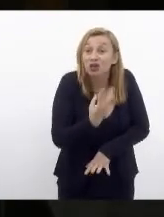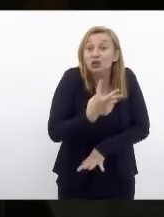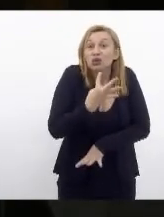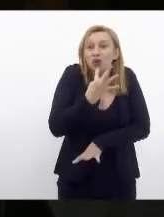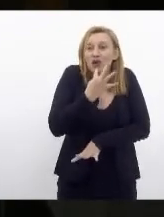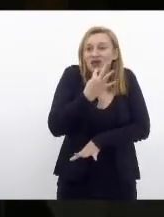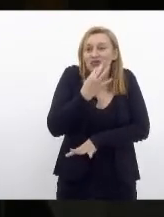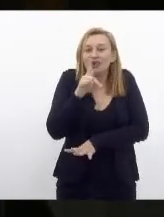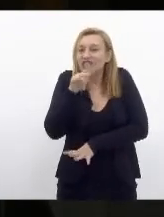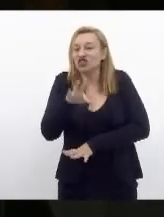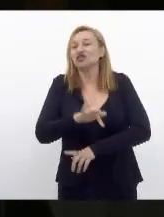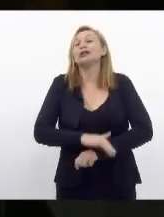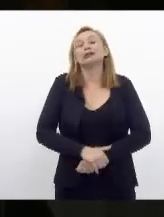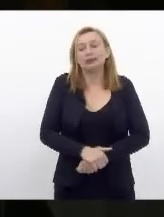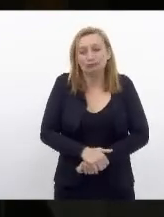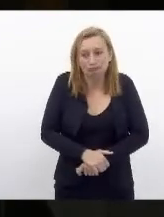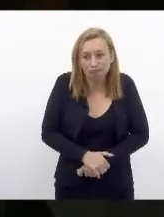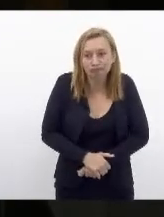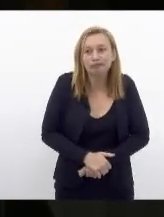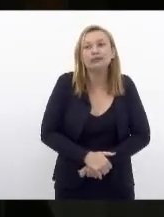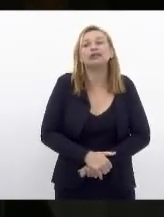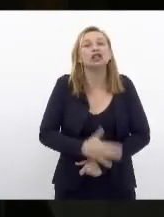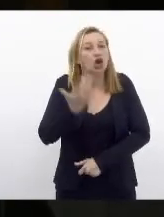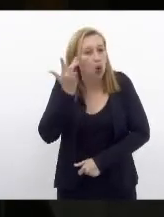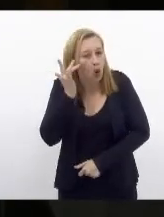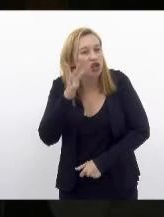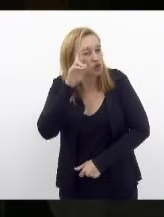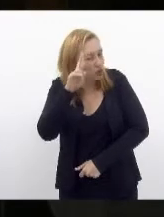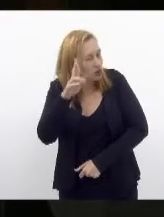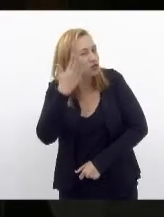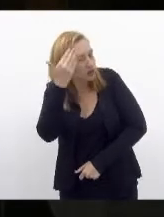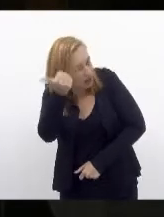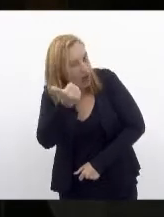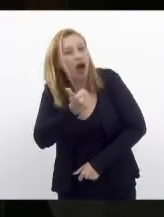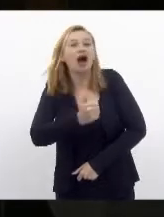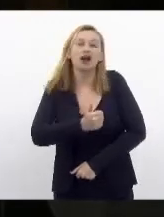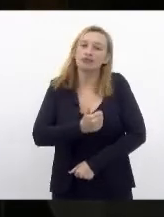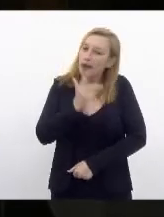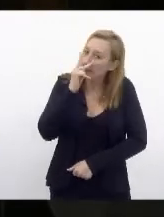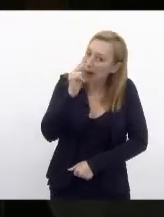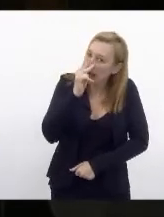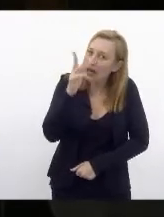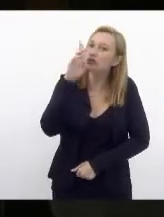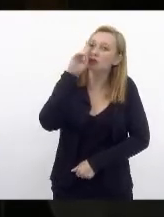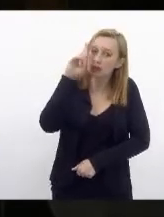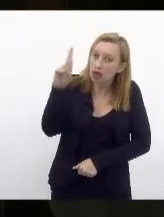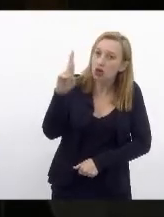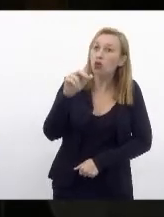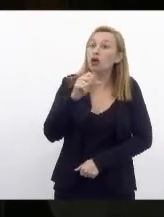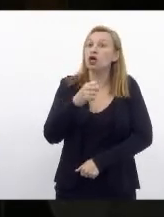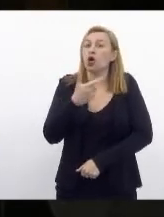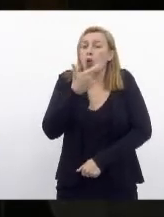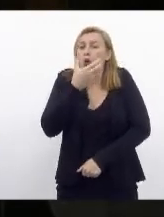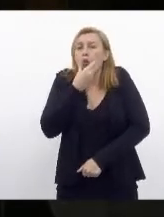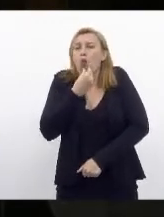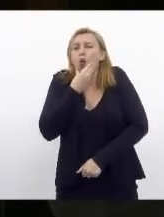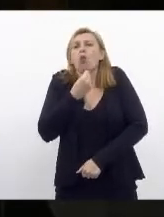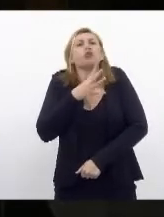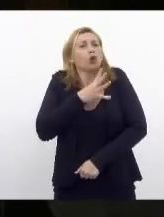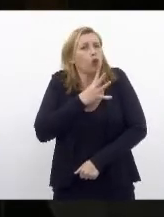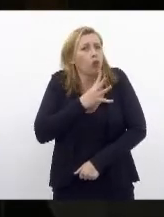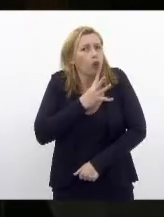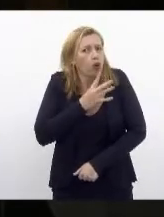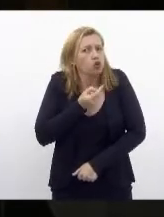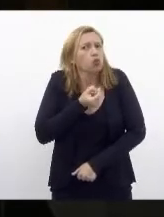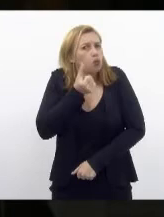são diferentes. Eu acho que o senhor sabe disso. O senhor me parece ser um homem que conhece